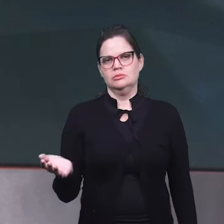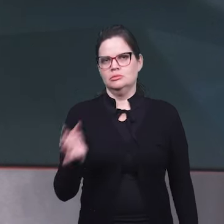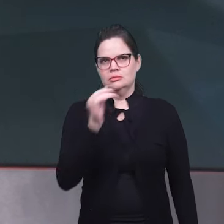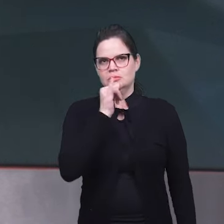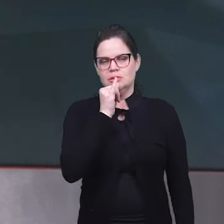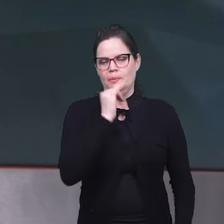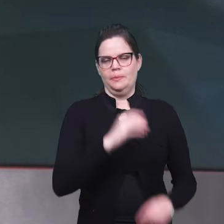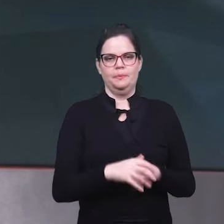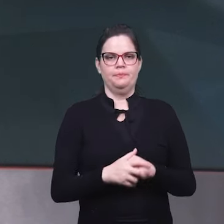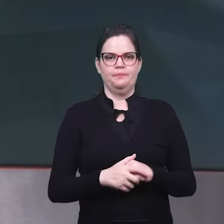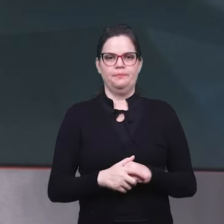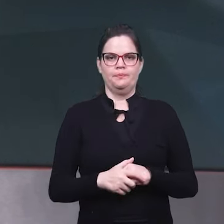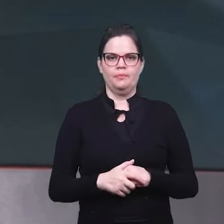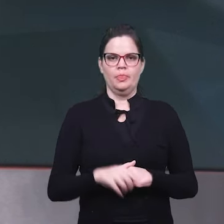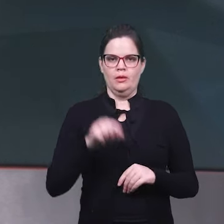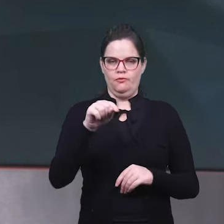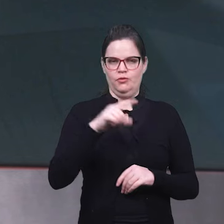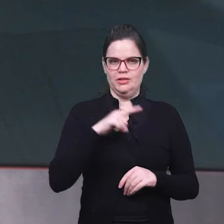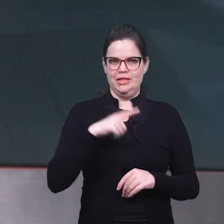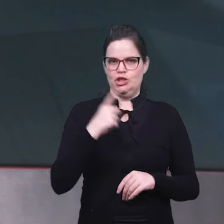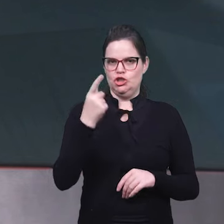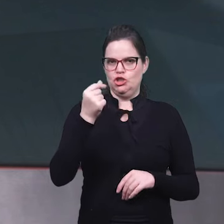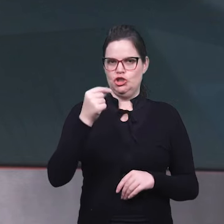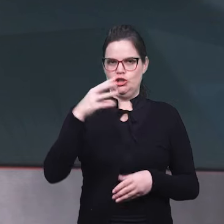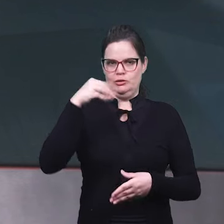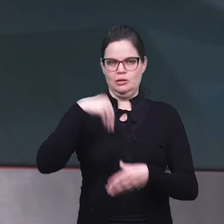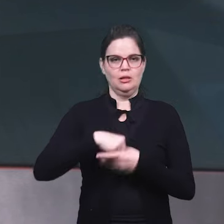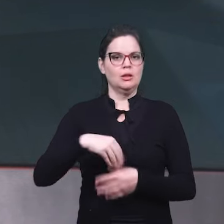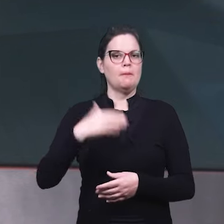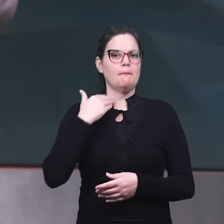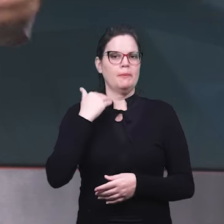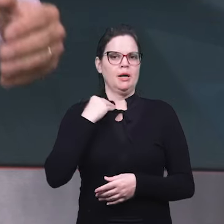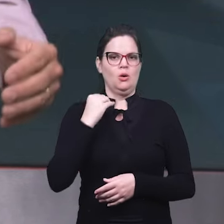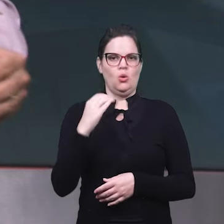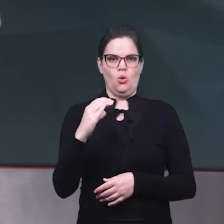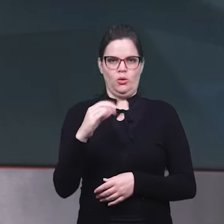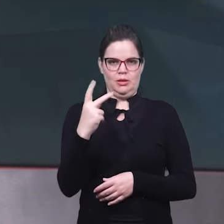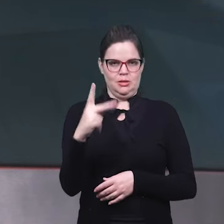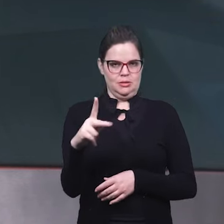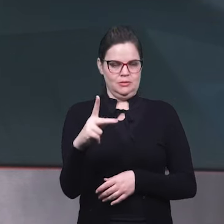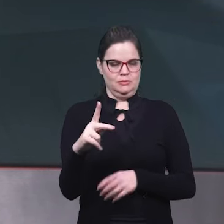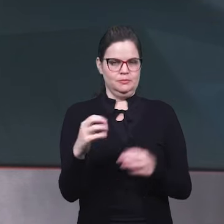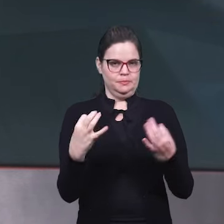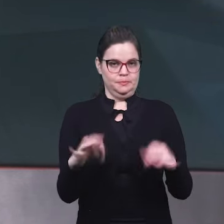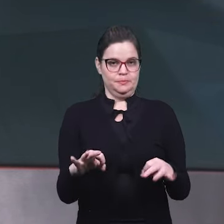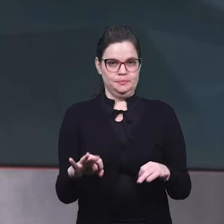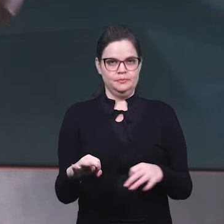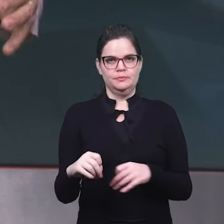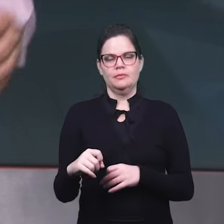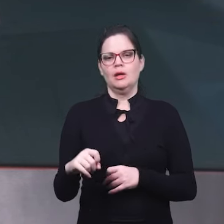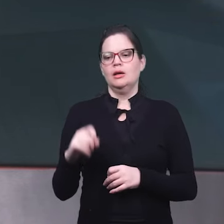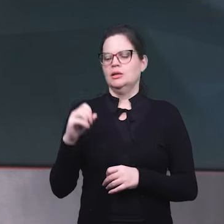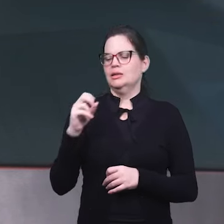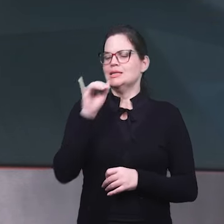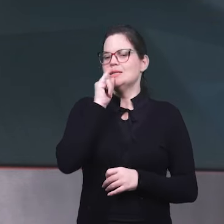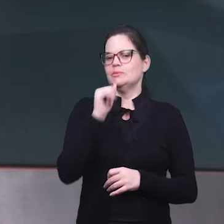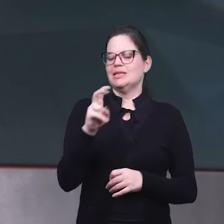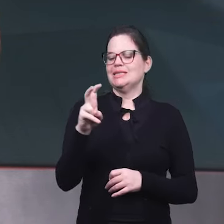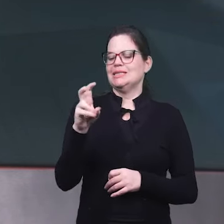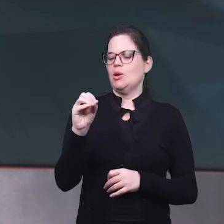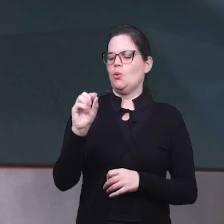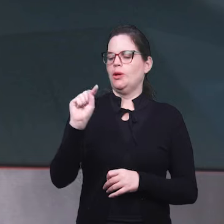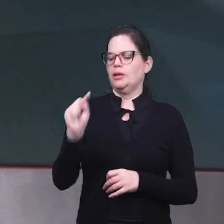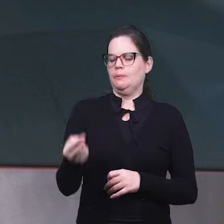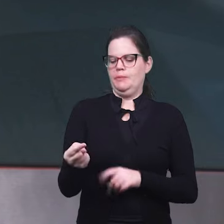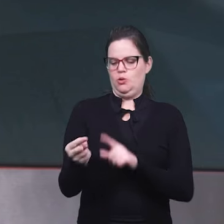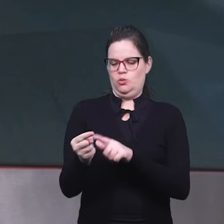Você tem um dinheiro na conta. Além do dinheiro que você tem na conta, 50 mil na conta.